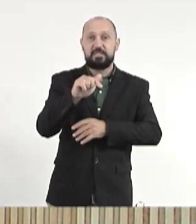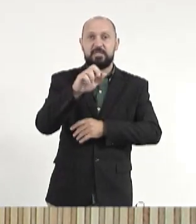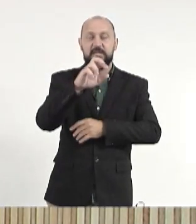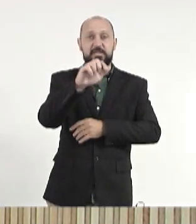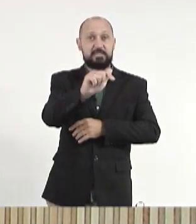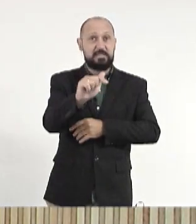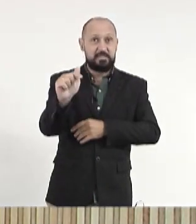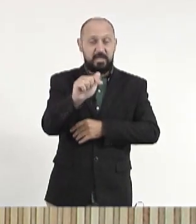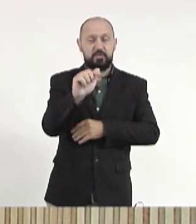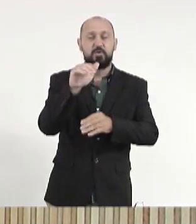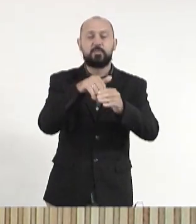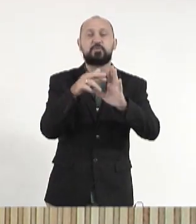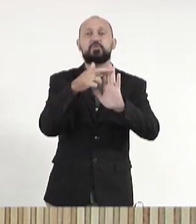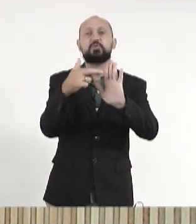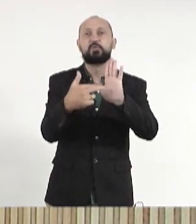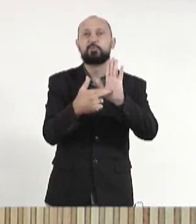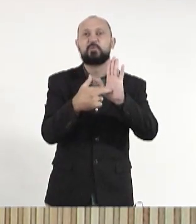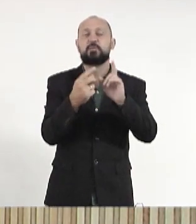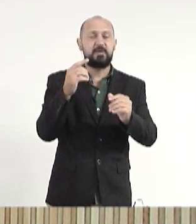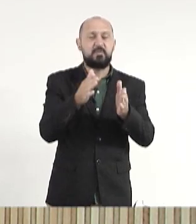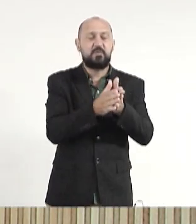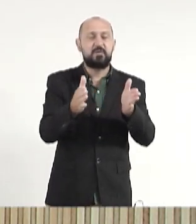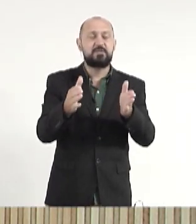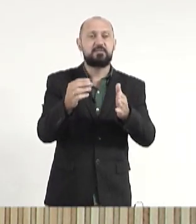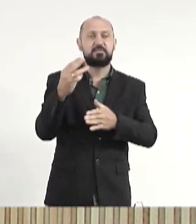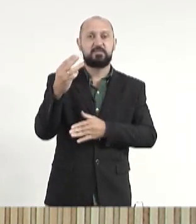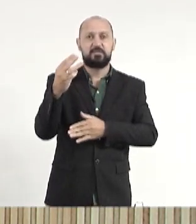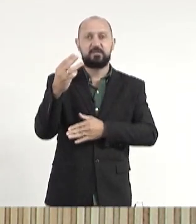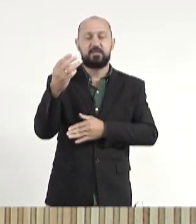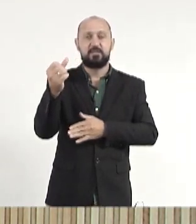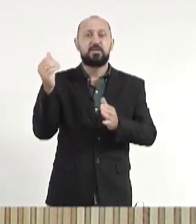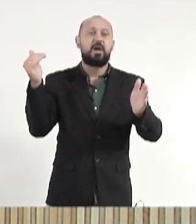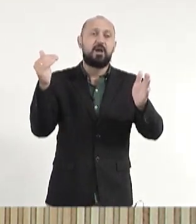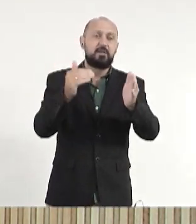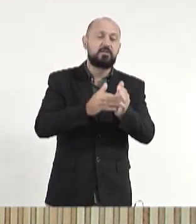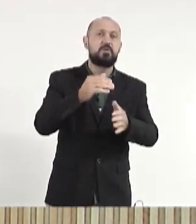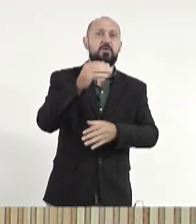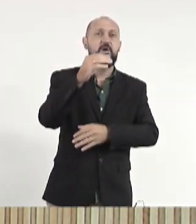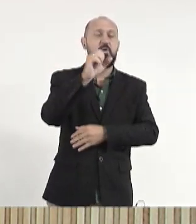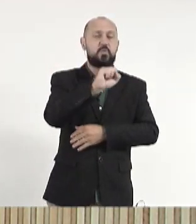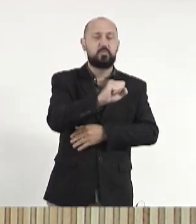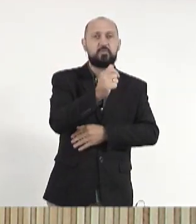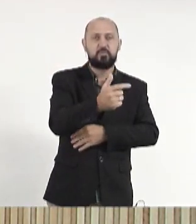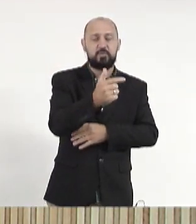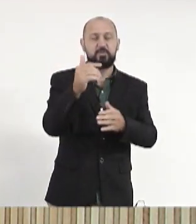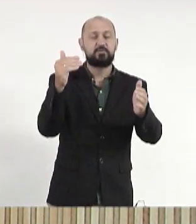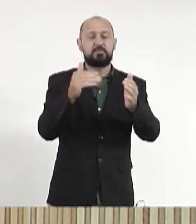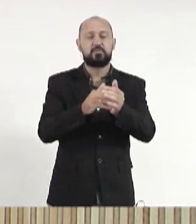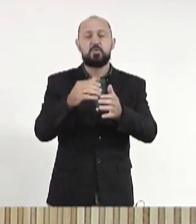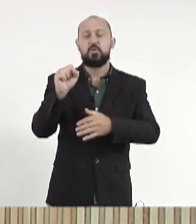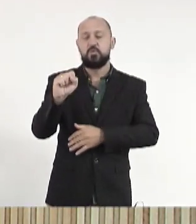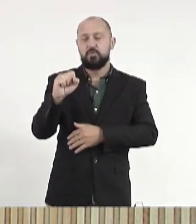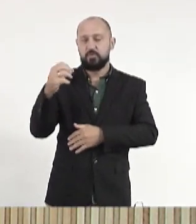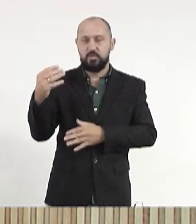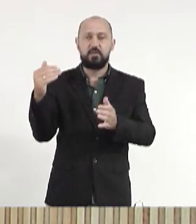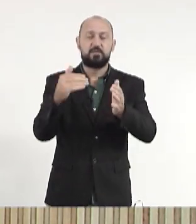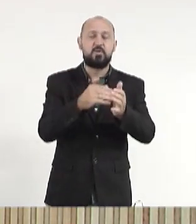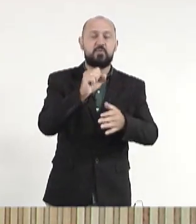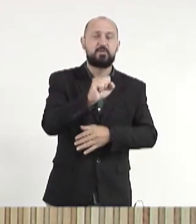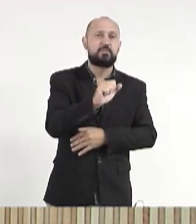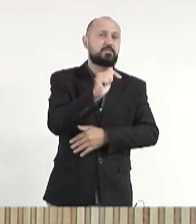77 projetos de resolução em discussão única, todos eles aprovados pelos deputados estaduais. Os projetos de resolução